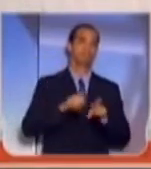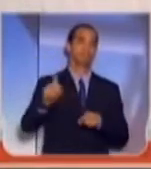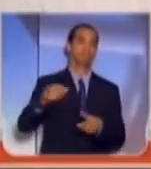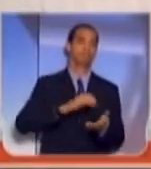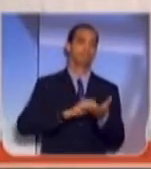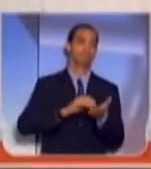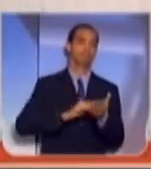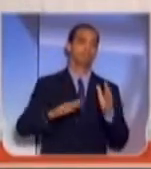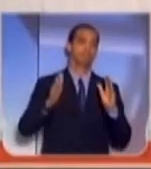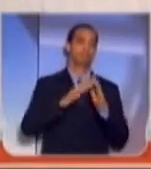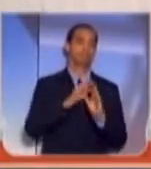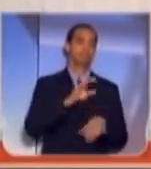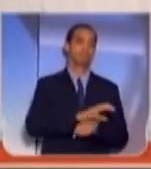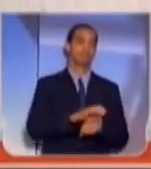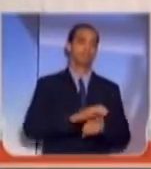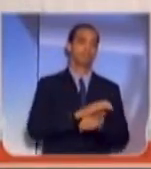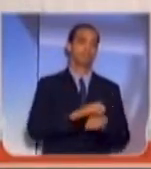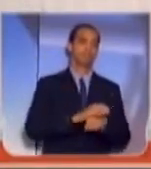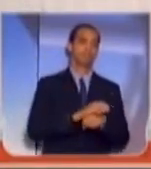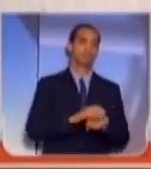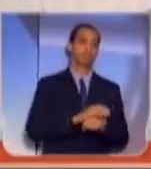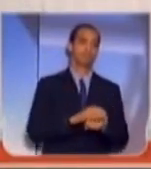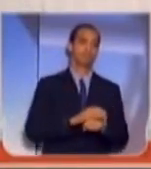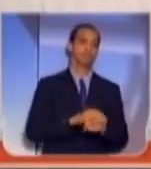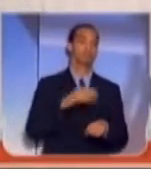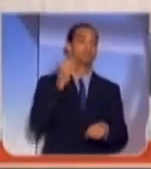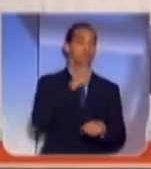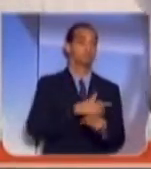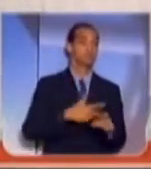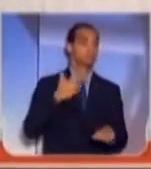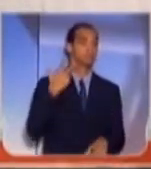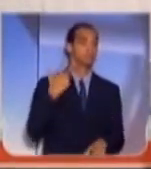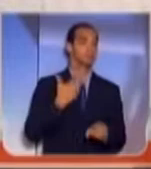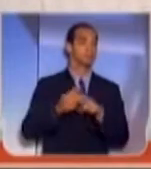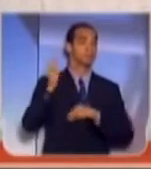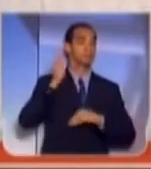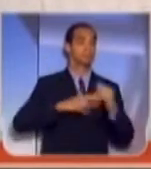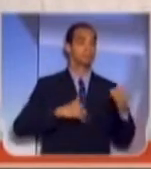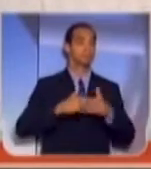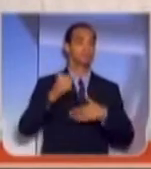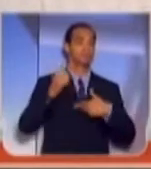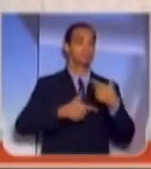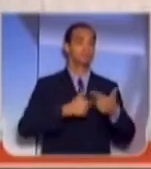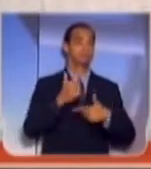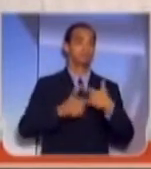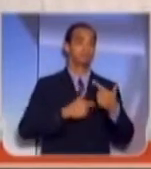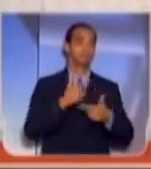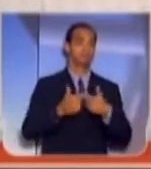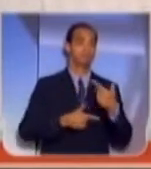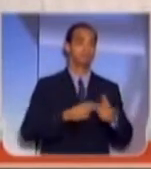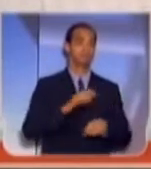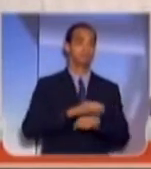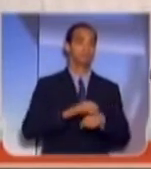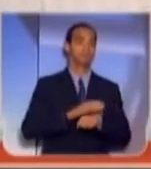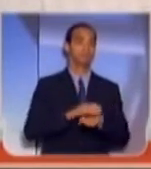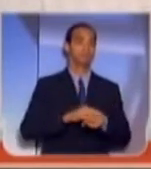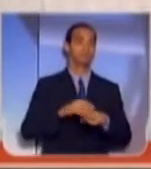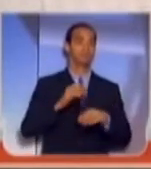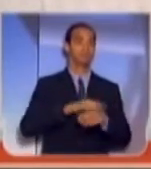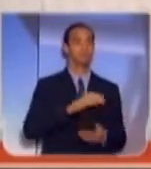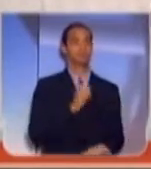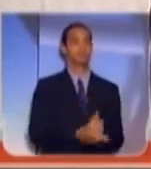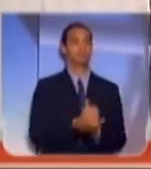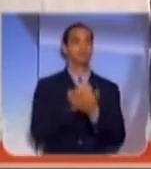secretário da casa civil Edson Aparecido para que cumpra o acordo feito com os pesquisadores científicos